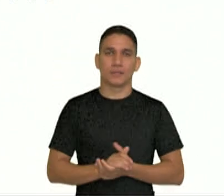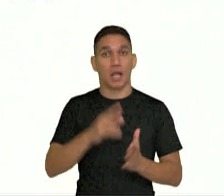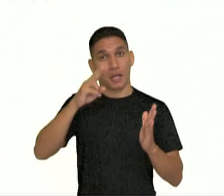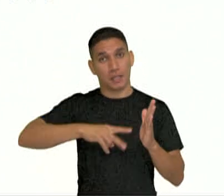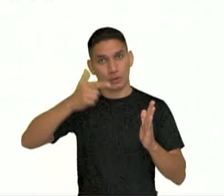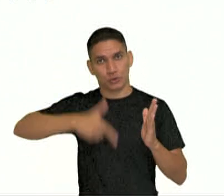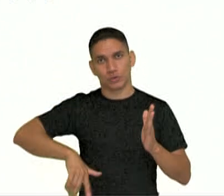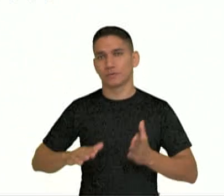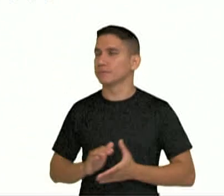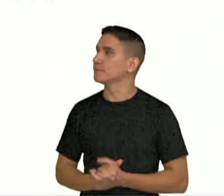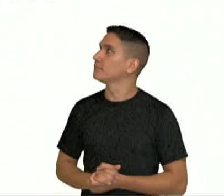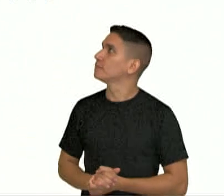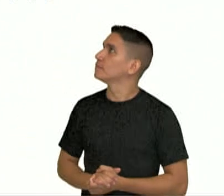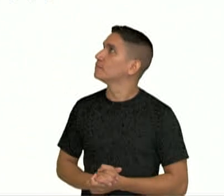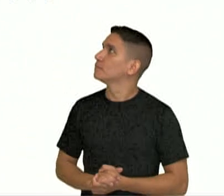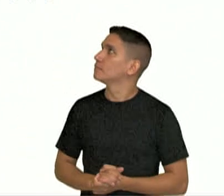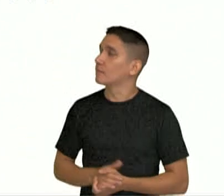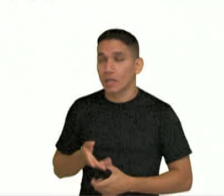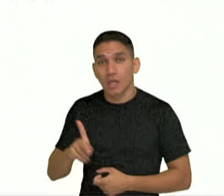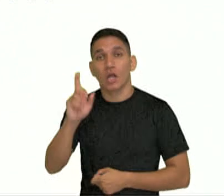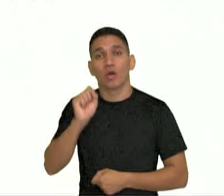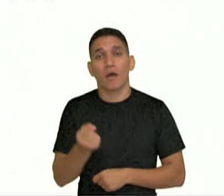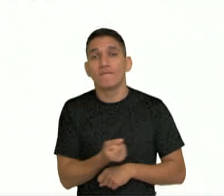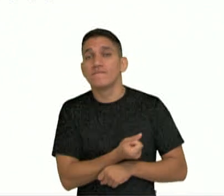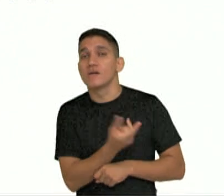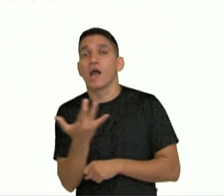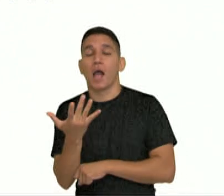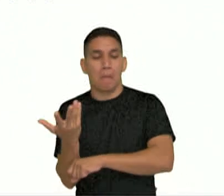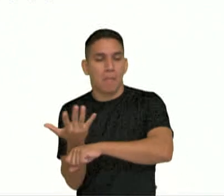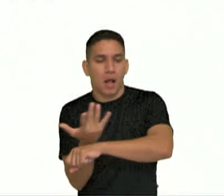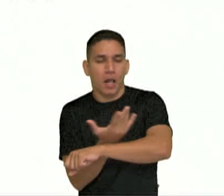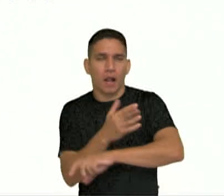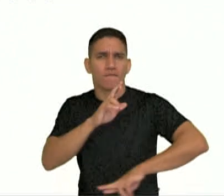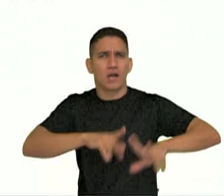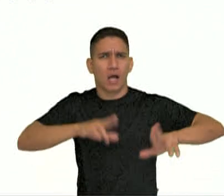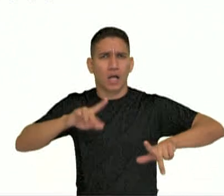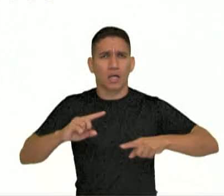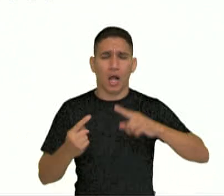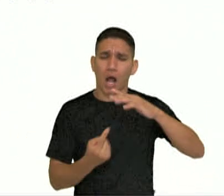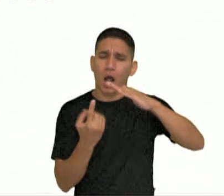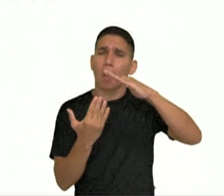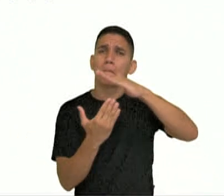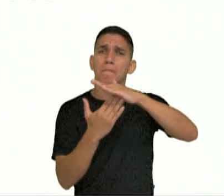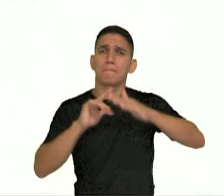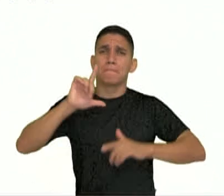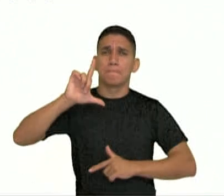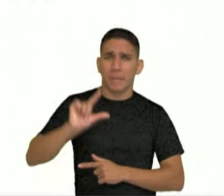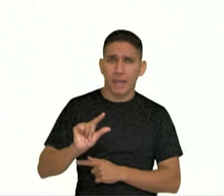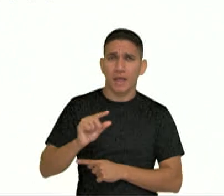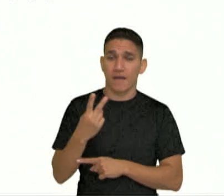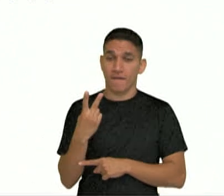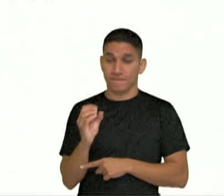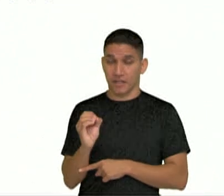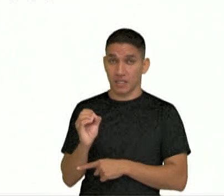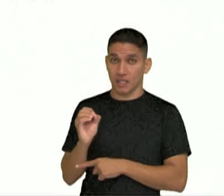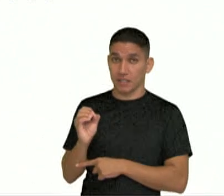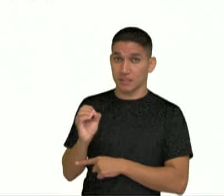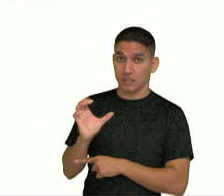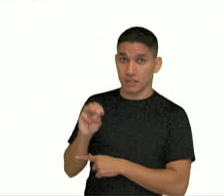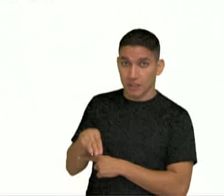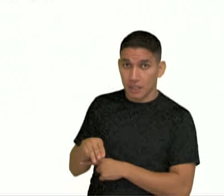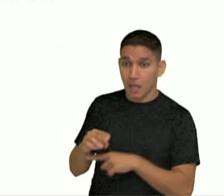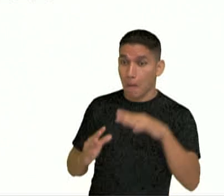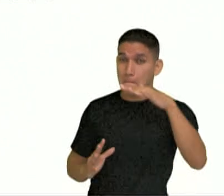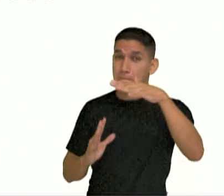aqui. Em certa variedade de plantas, a altura mínima das flores é 20 centímetros a partir do solo e a altura máxima